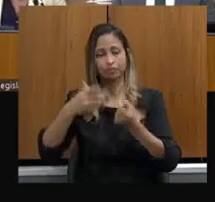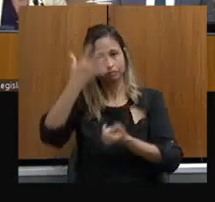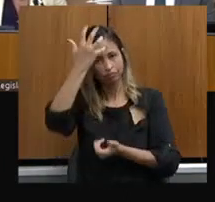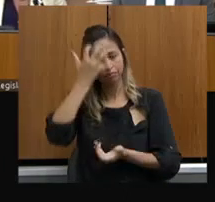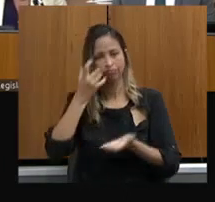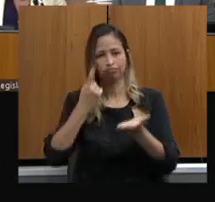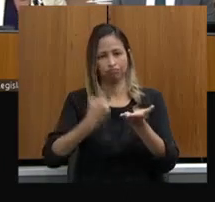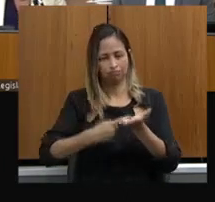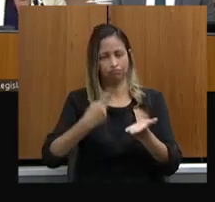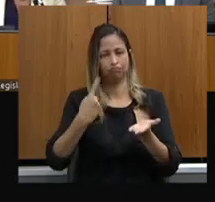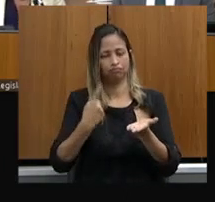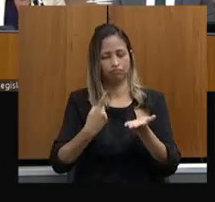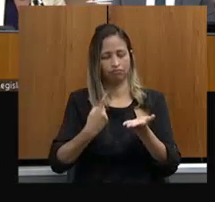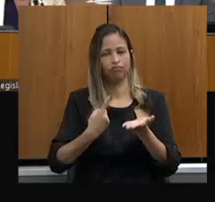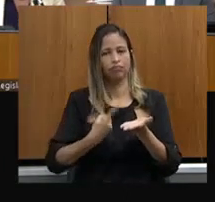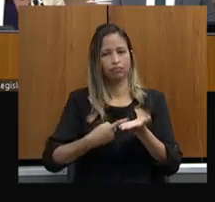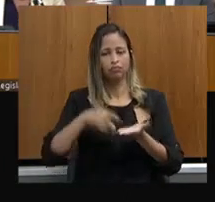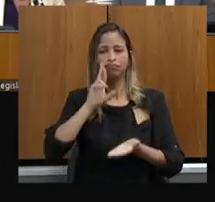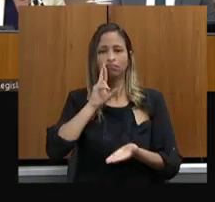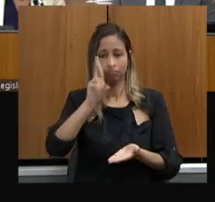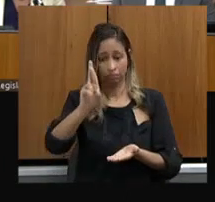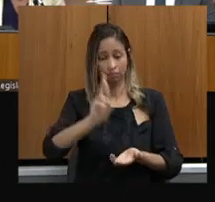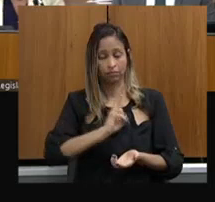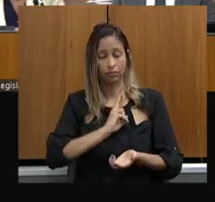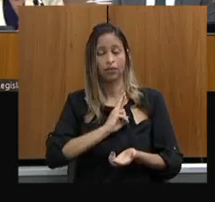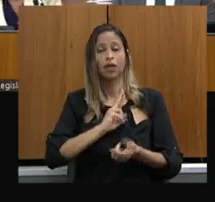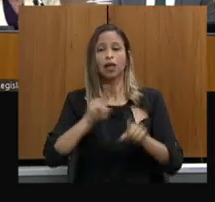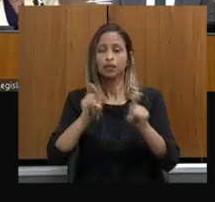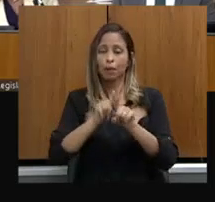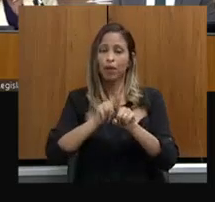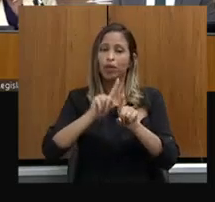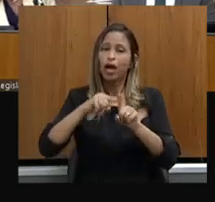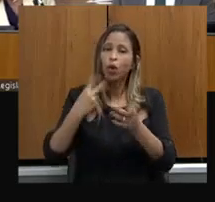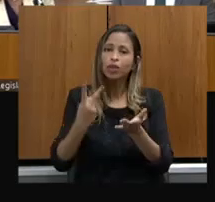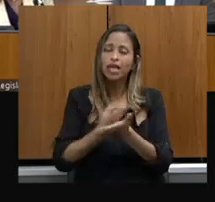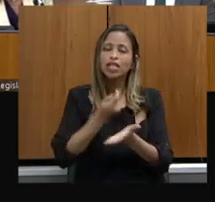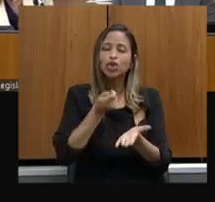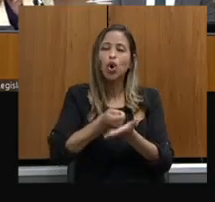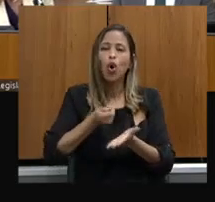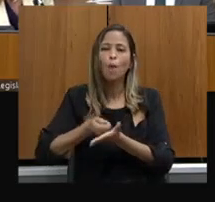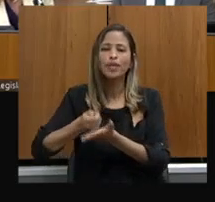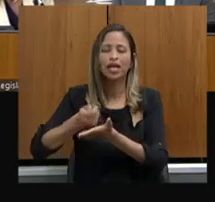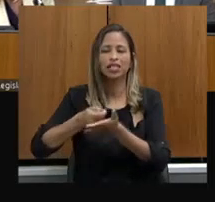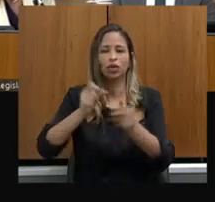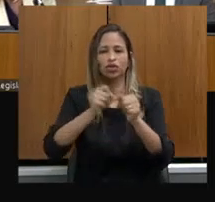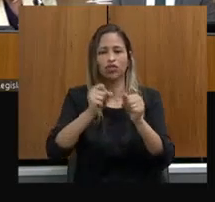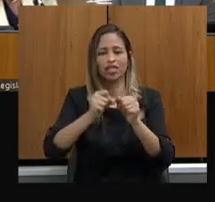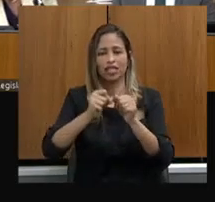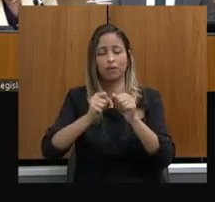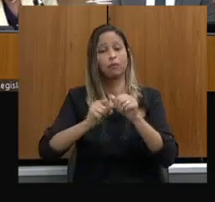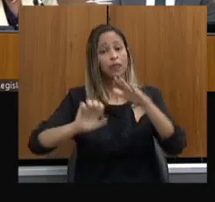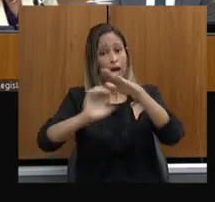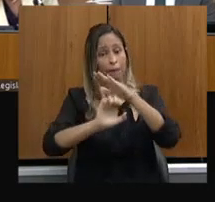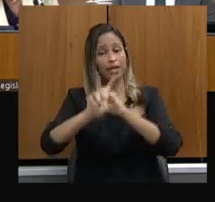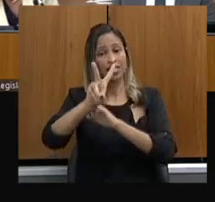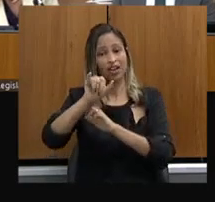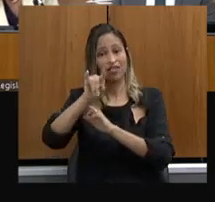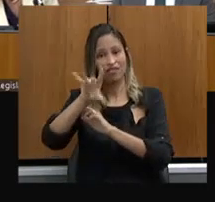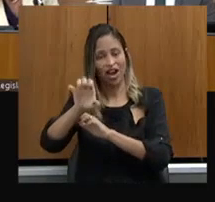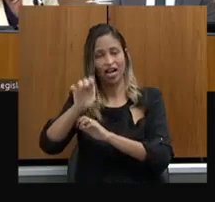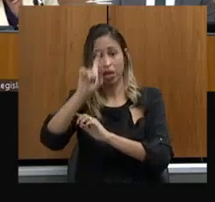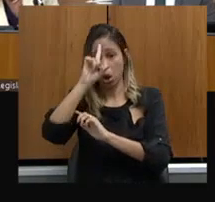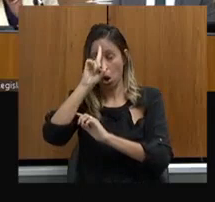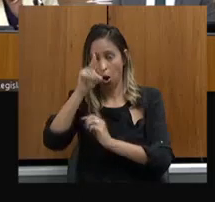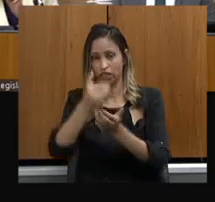céleres e efetivos nessas respostas no que tange as obrigações de fazer da empresa Vale nós já tivemos